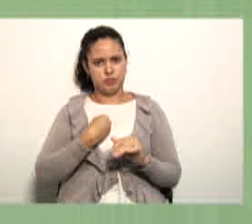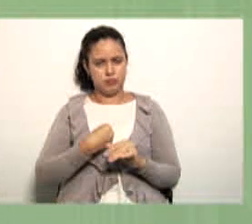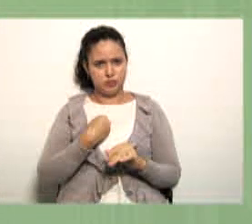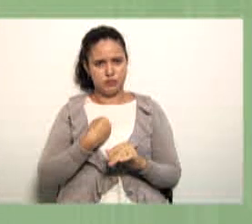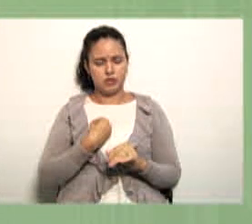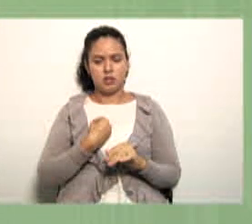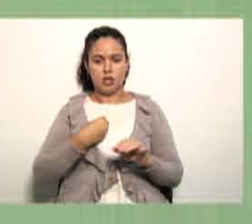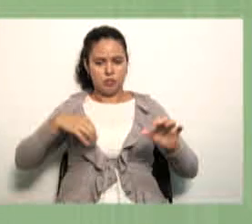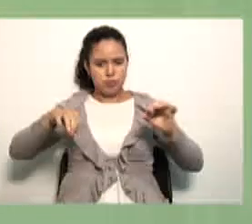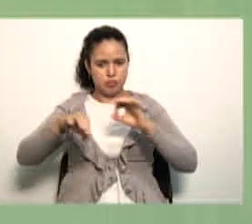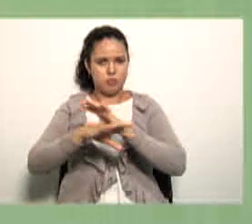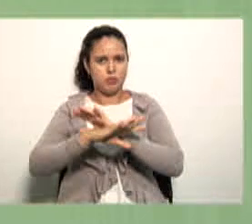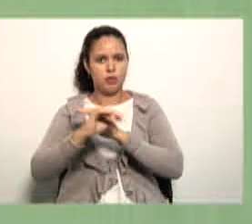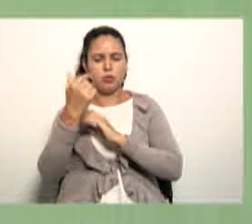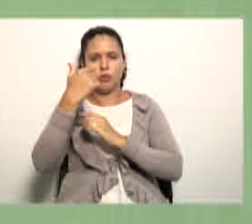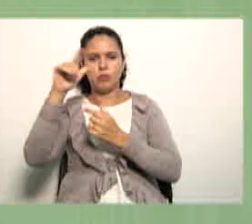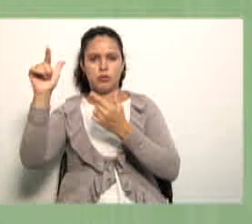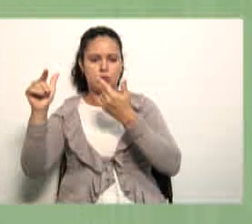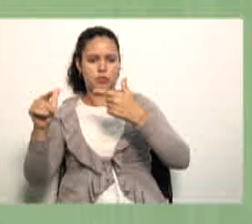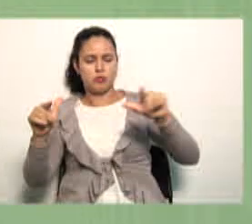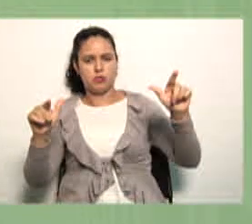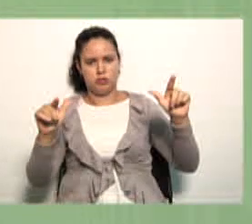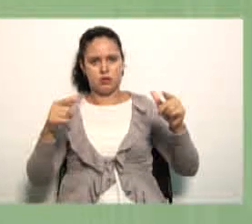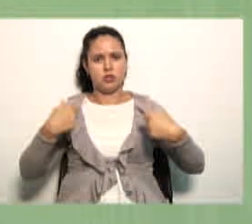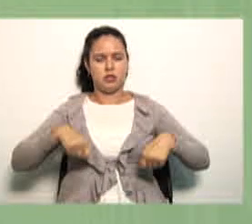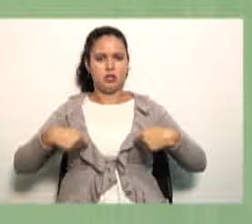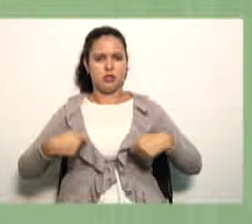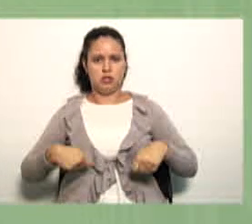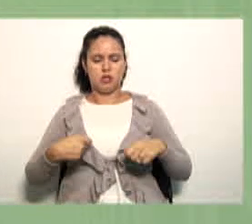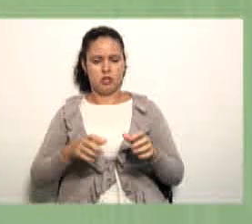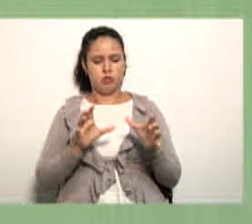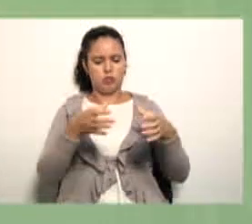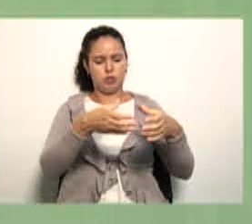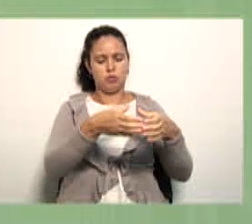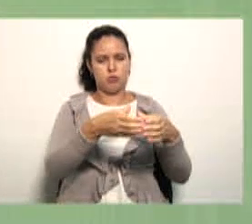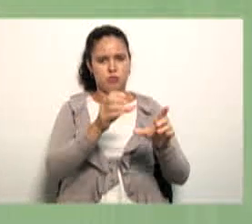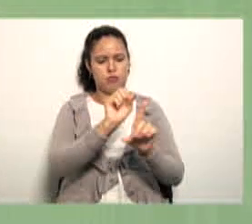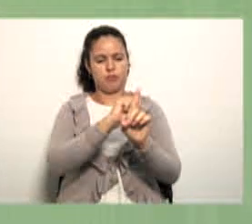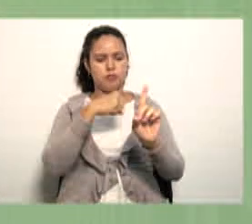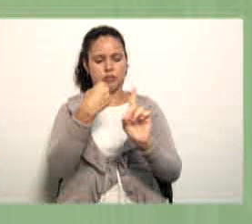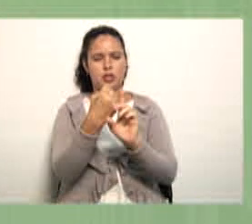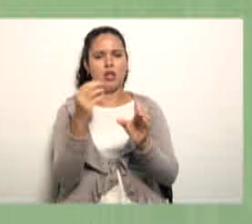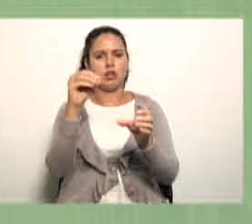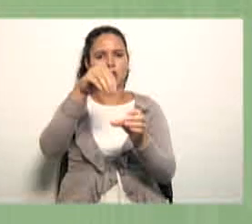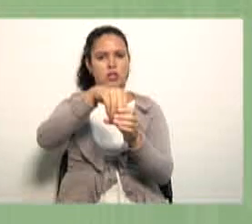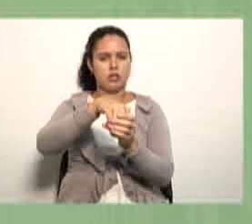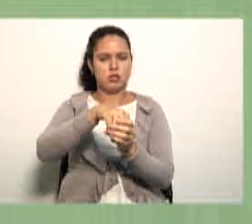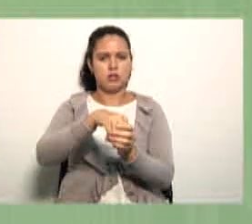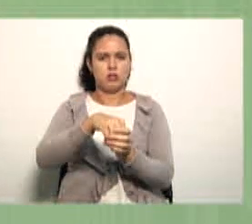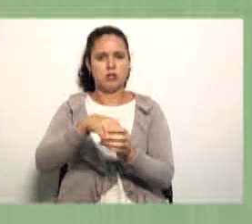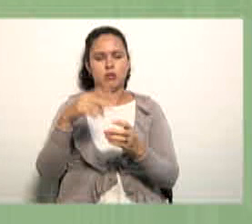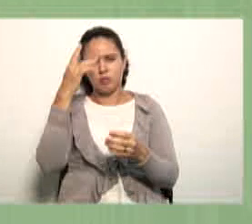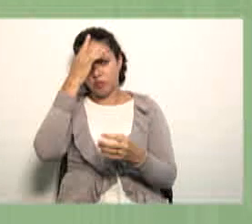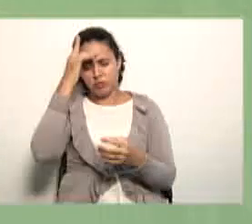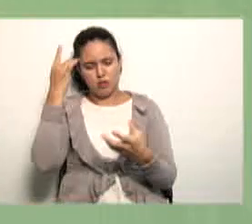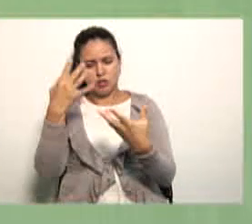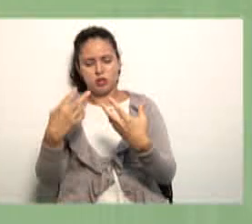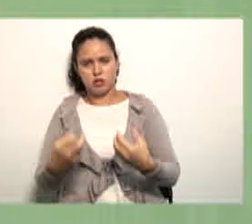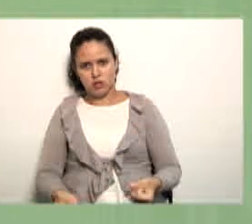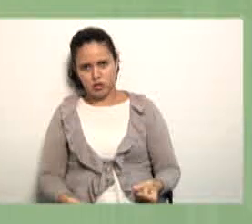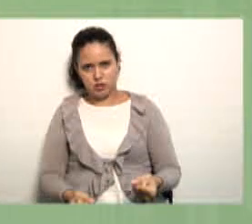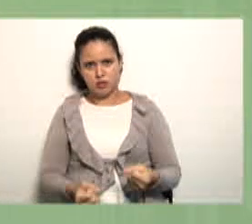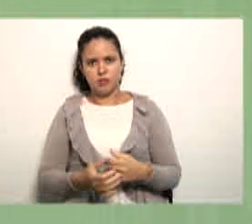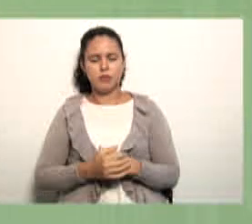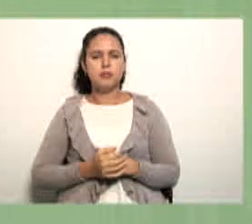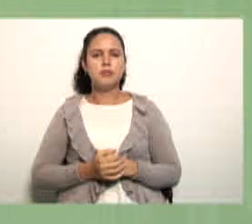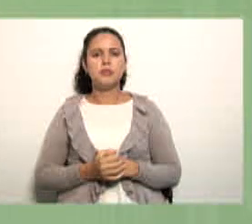tipos de necessidades, por exemplo, reconhecimento social do grupo, status social e assim por diante. E a gente sabe que muitas vezes a gente vai